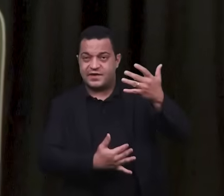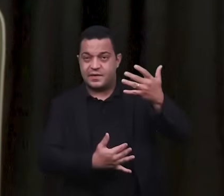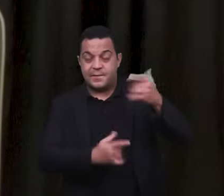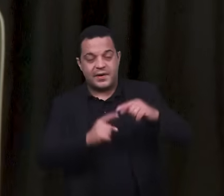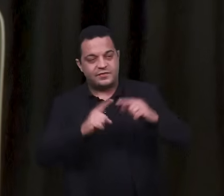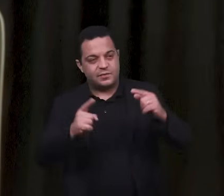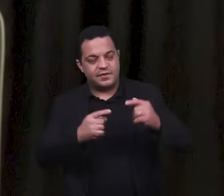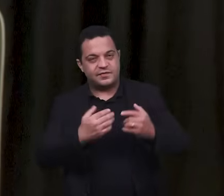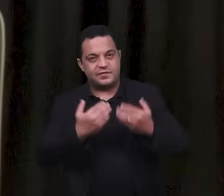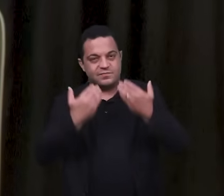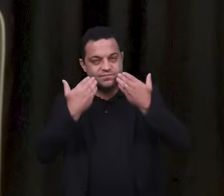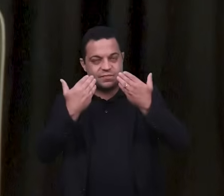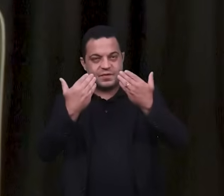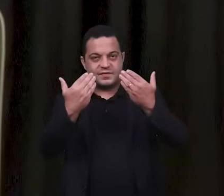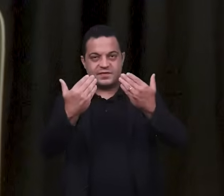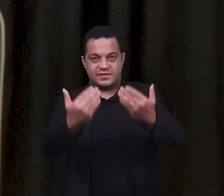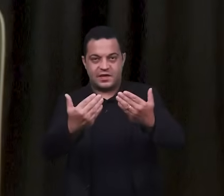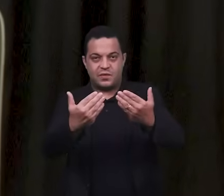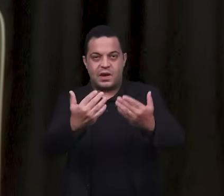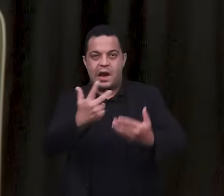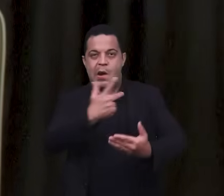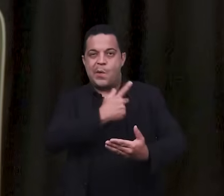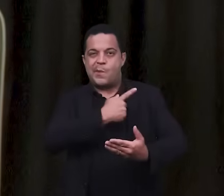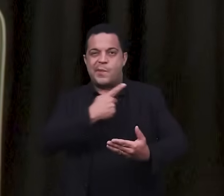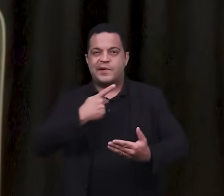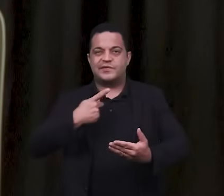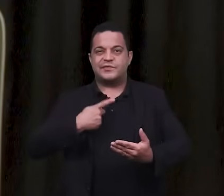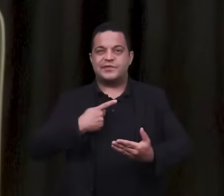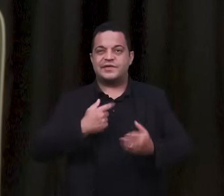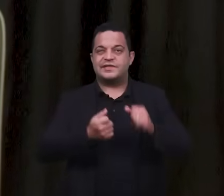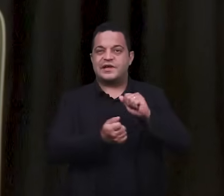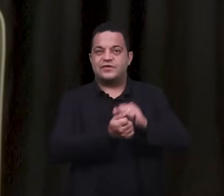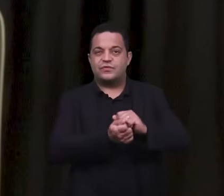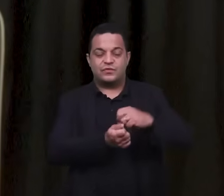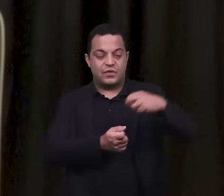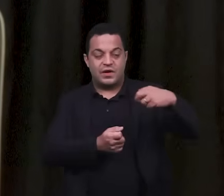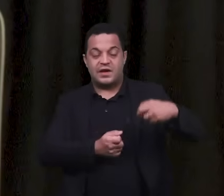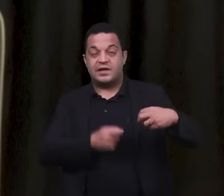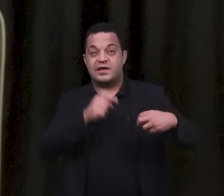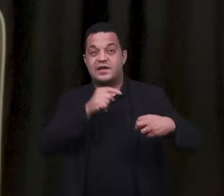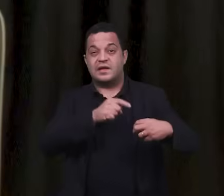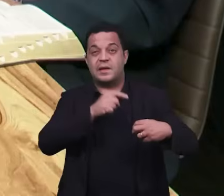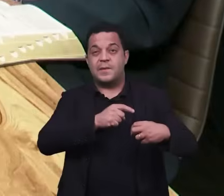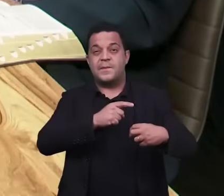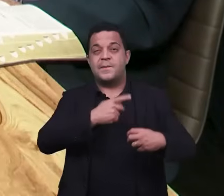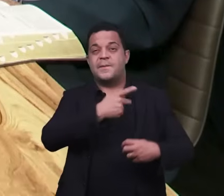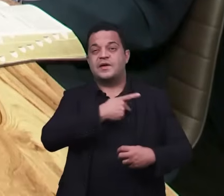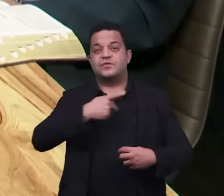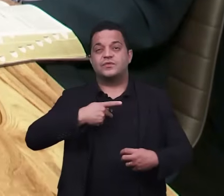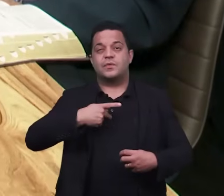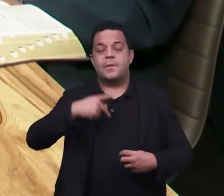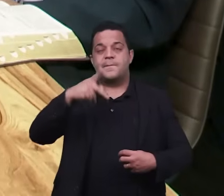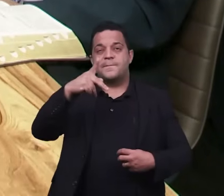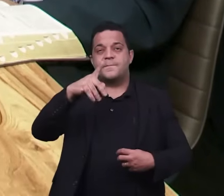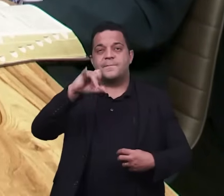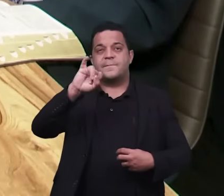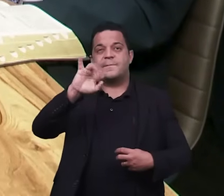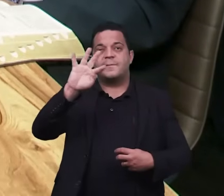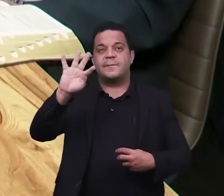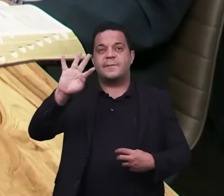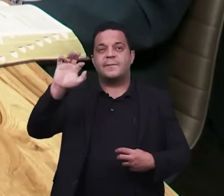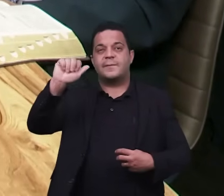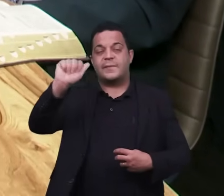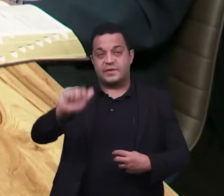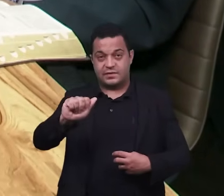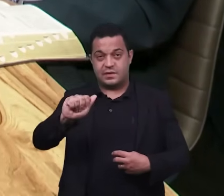aqui conosco sempre participando, o nosso ajudador e também responsável por esse trabalho, pastor Luiz Fernando Pita. Pastor Luiz Fernando, a paz do Senhor. A paz do